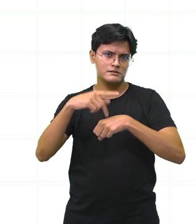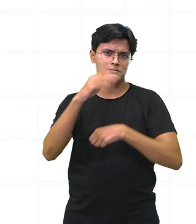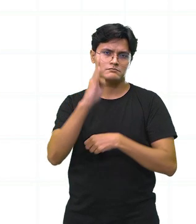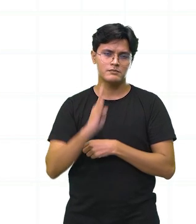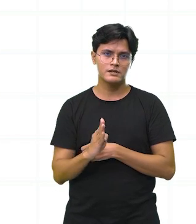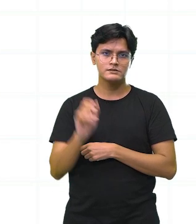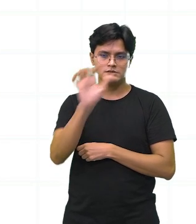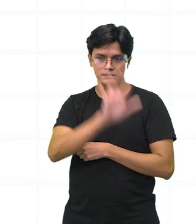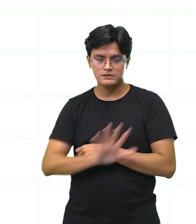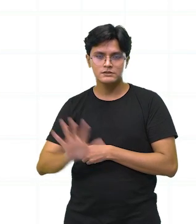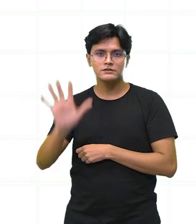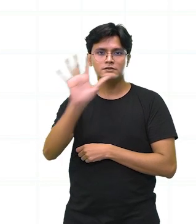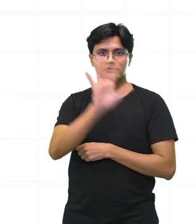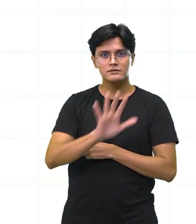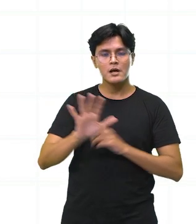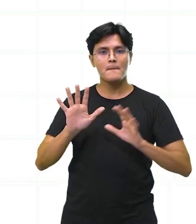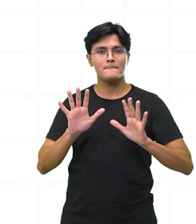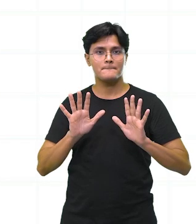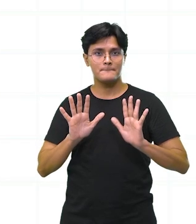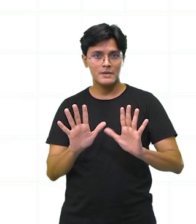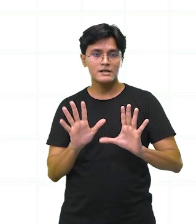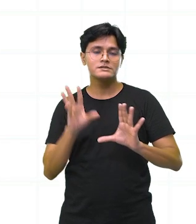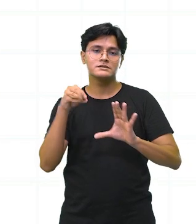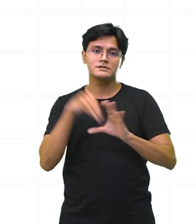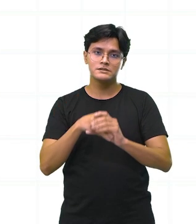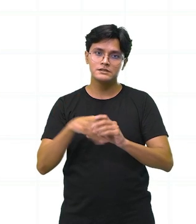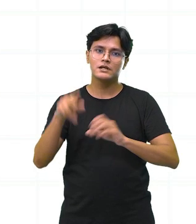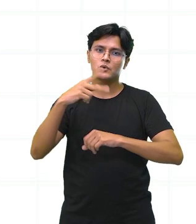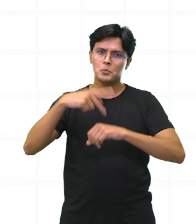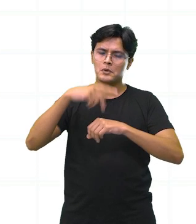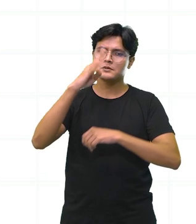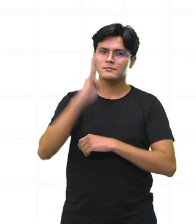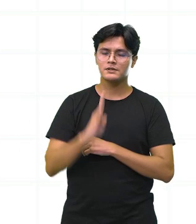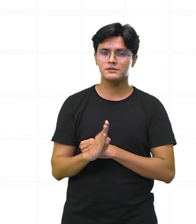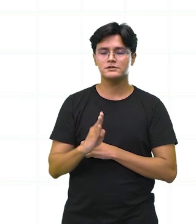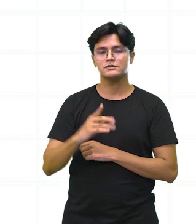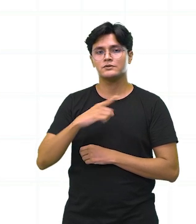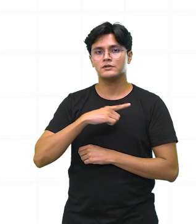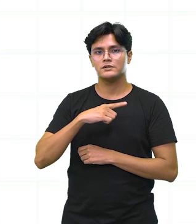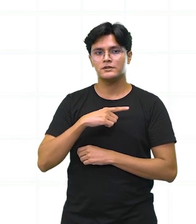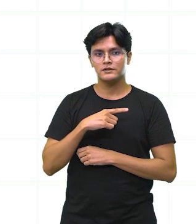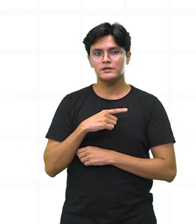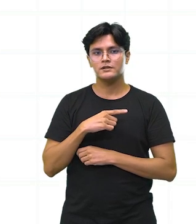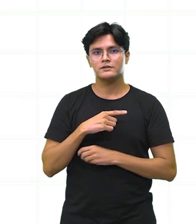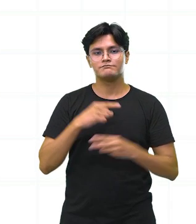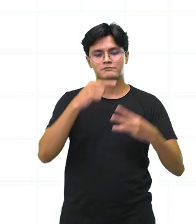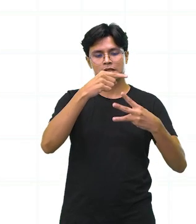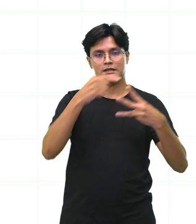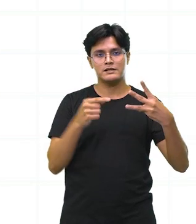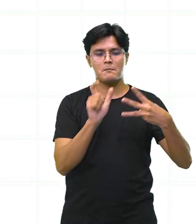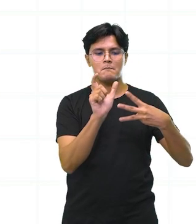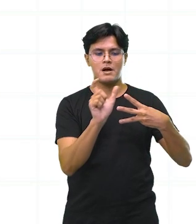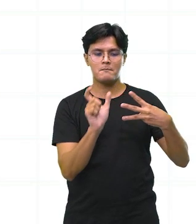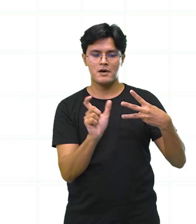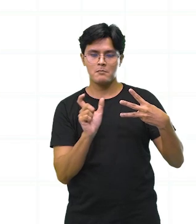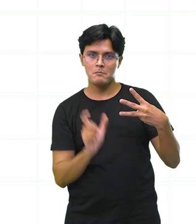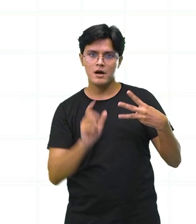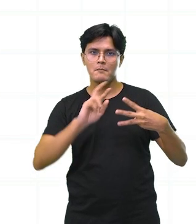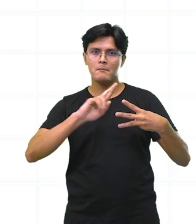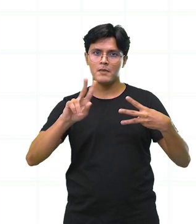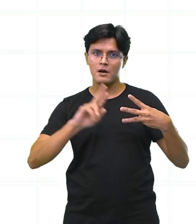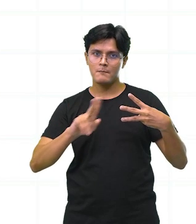ipim eh dentro do nosso do nosso país nós temos o mesmo elemento ali o mesmo